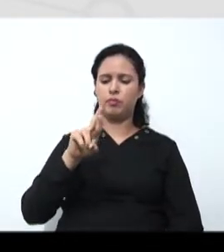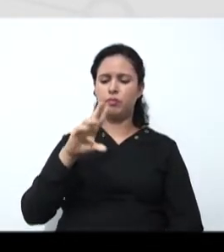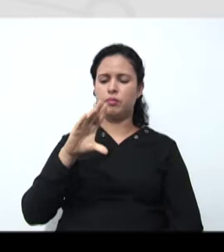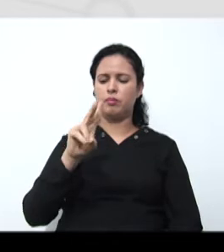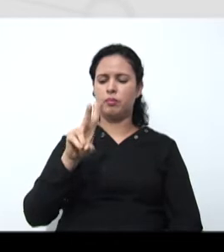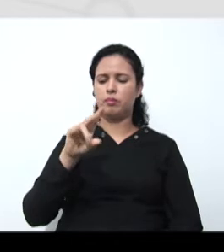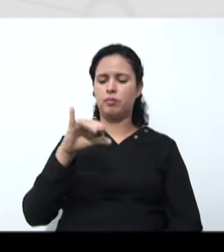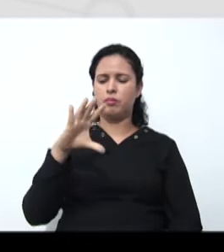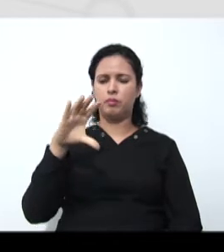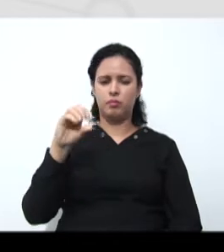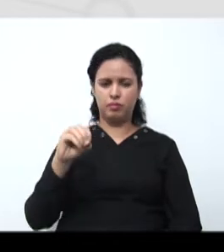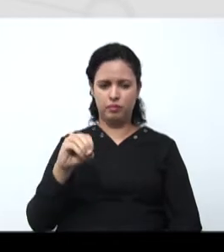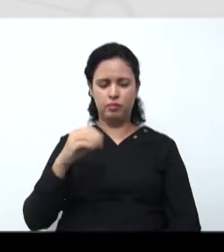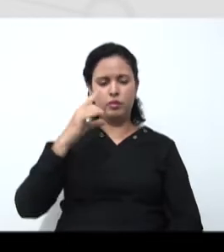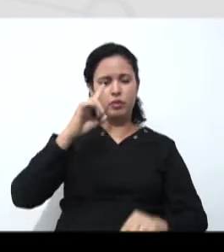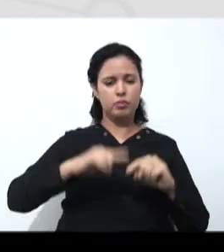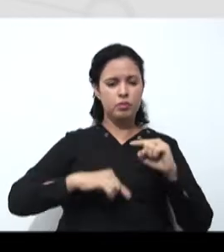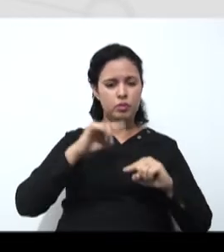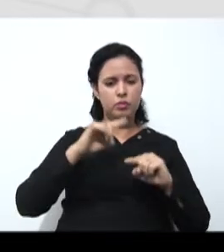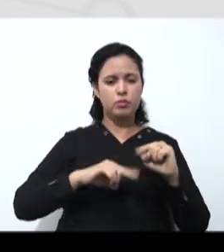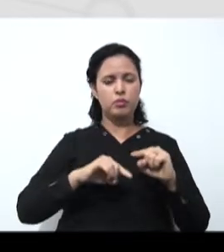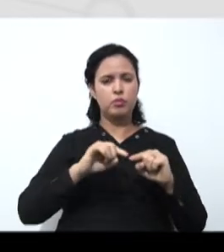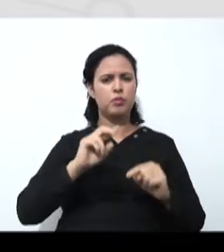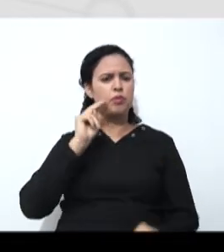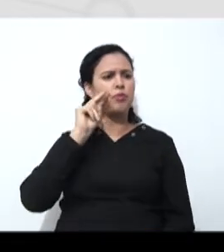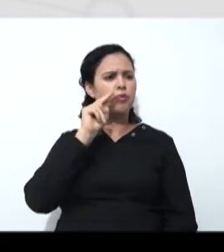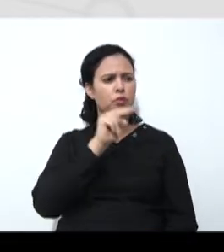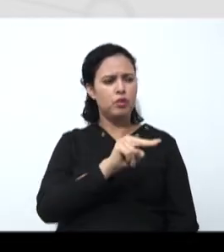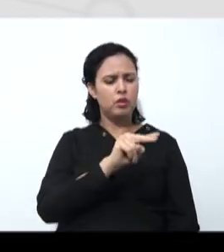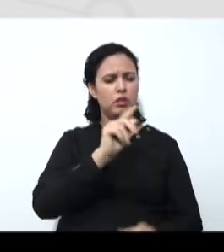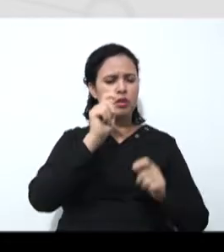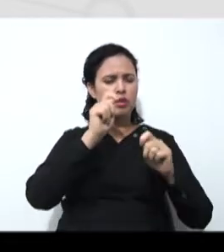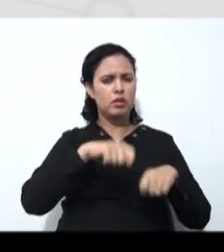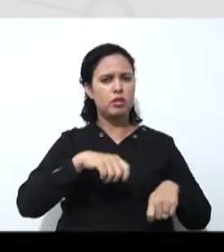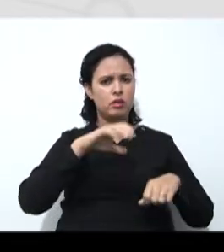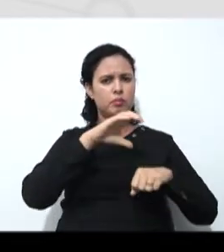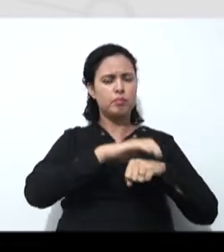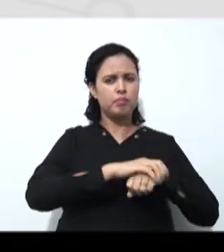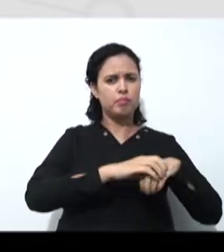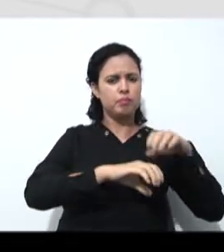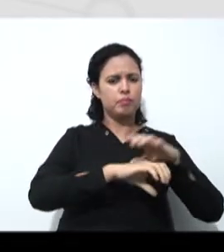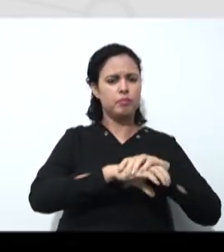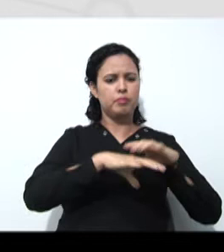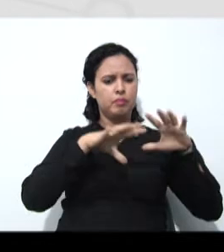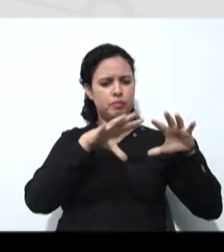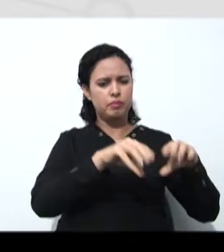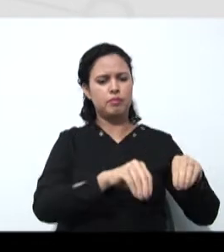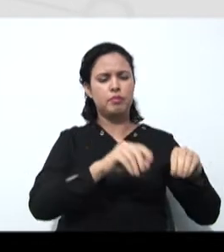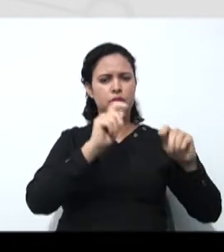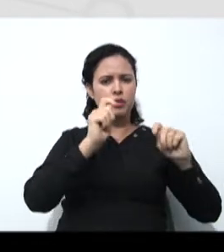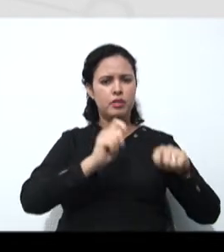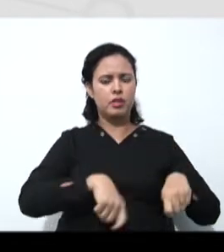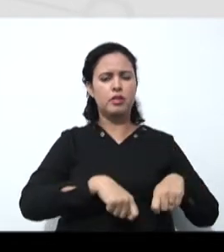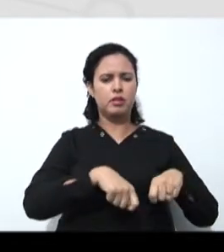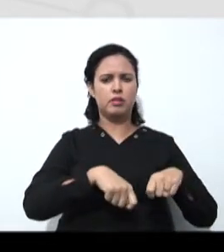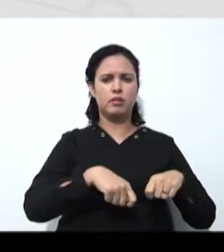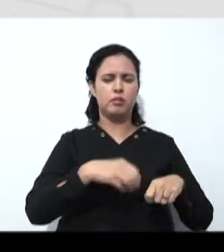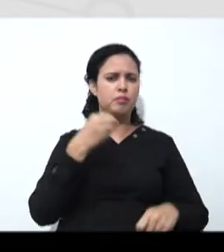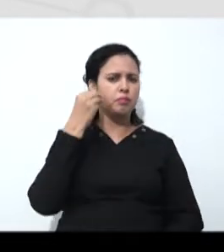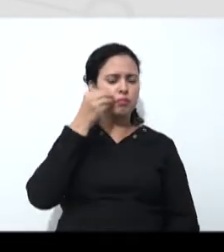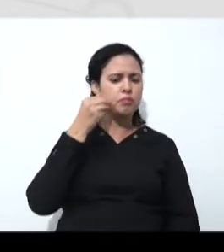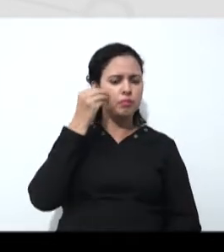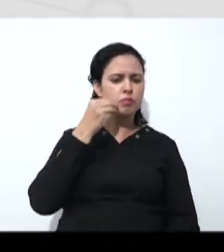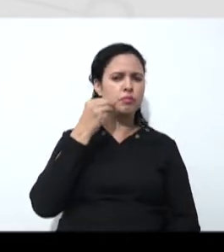possuem atributos tangíveis. O que é tangível, gente? É quando a gente pega em algo concreto, que pode ser tocado,